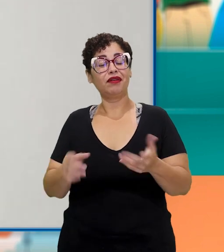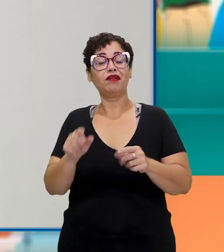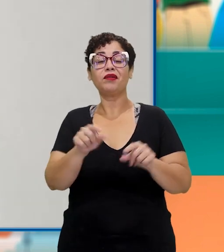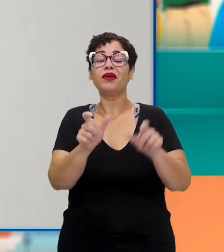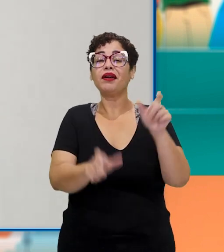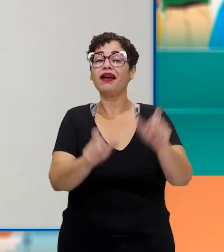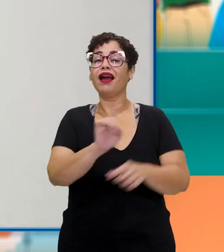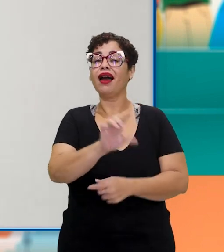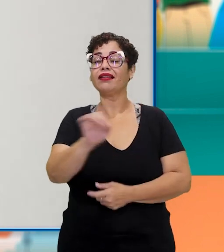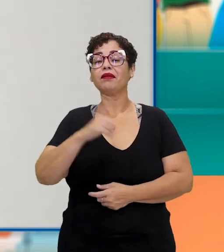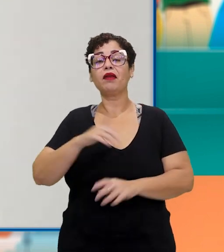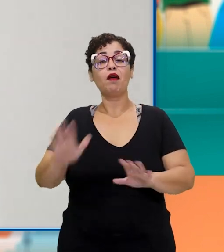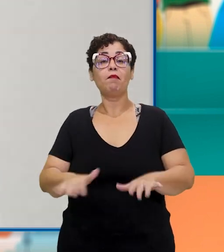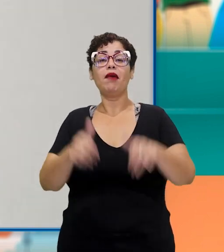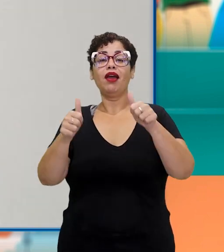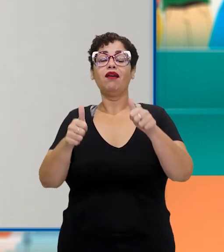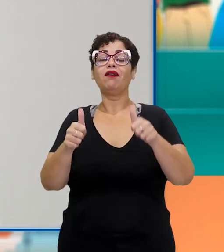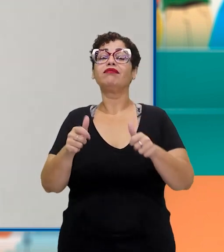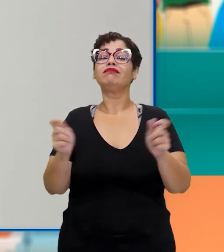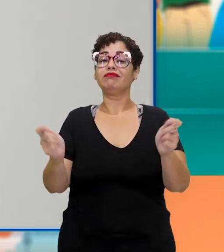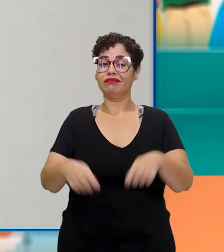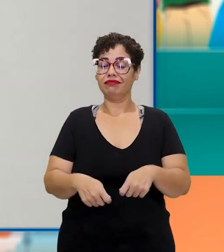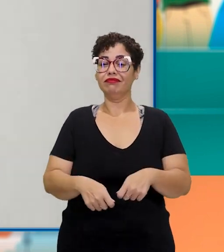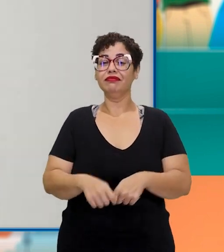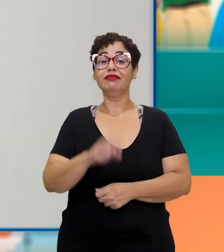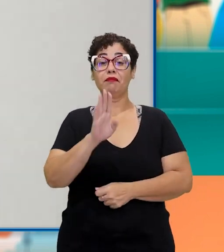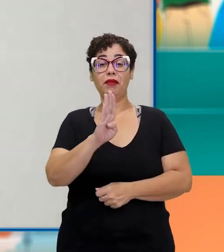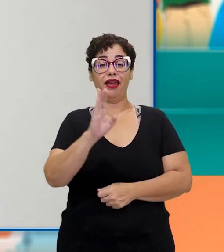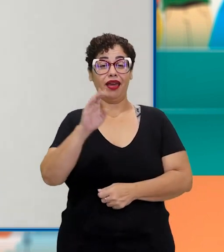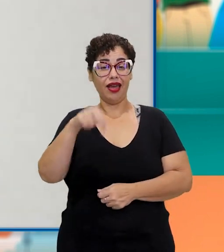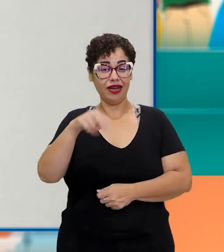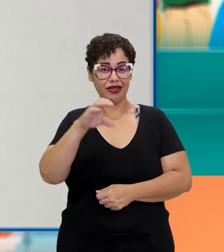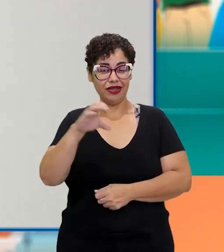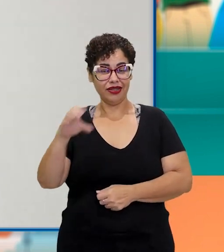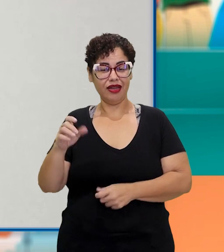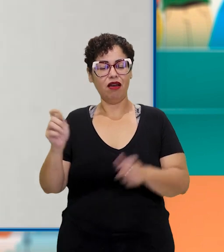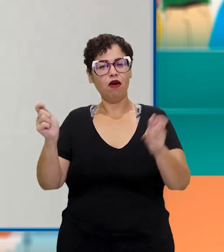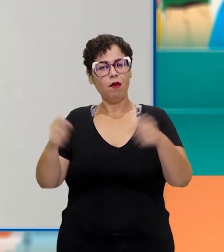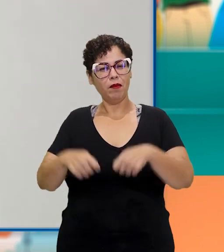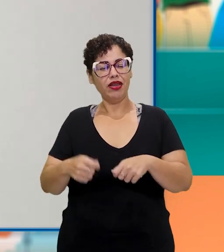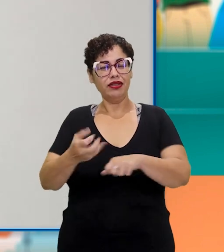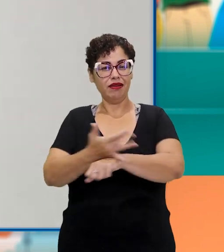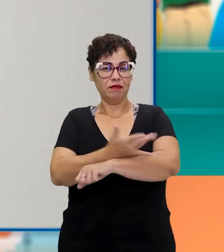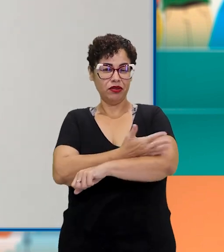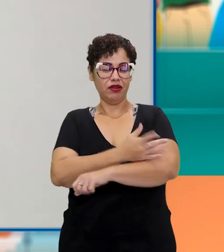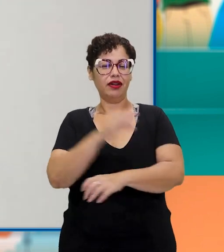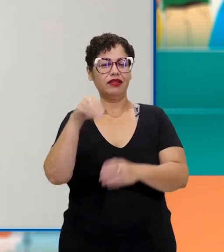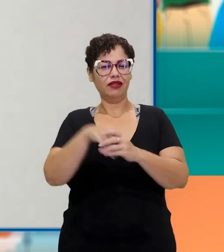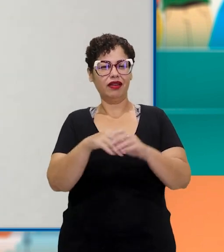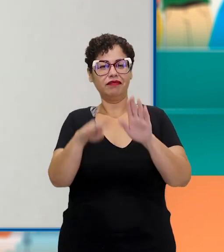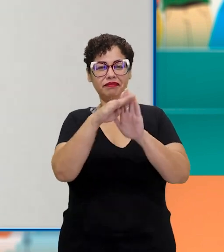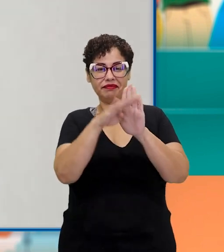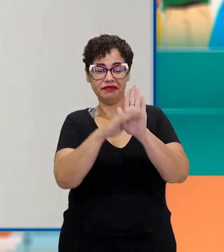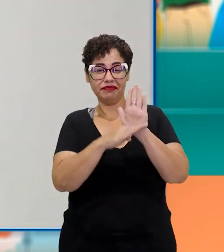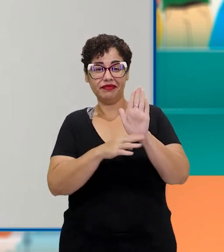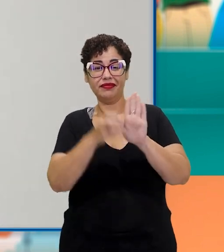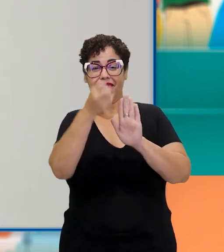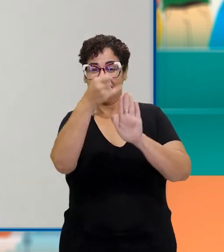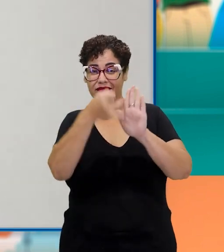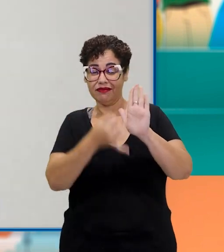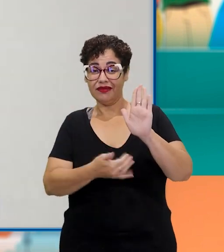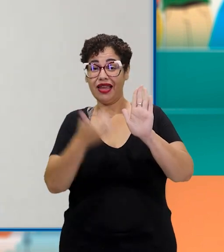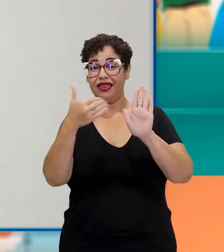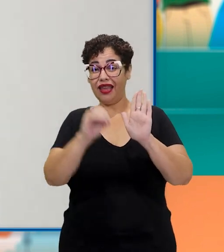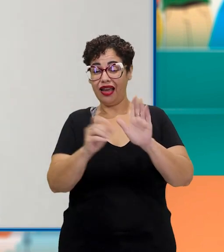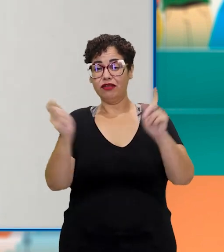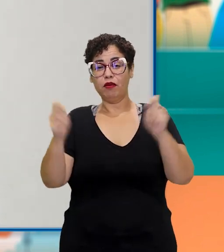o que há de melhor em cada um deles. Na BNCC, as competências emocionais estão presentes em todas as